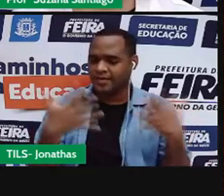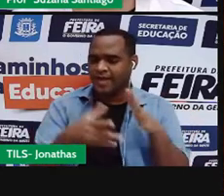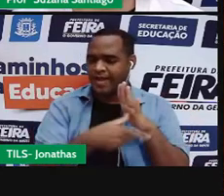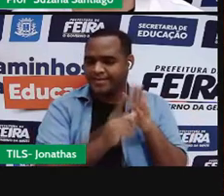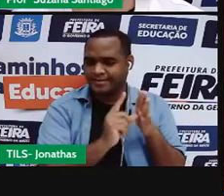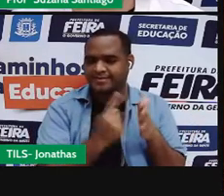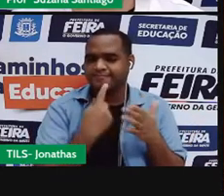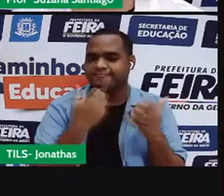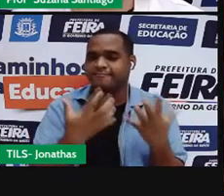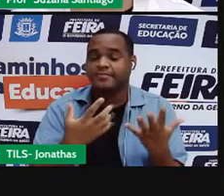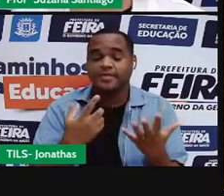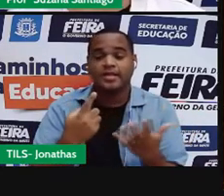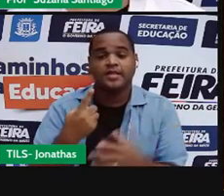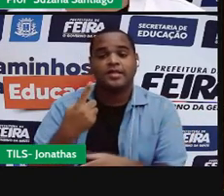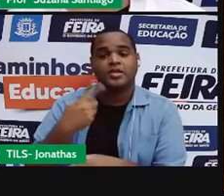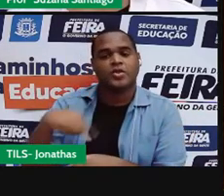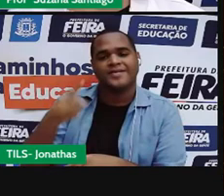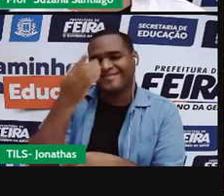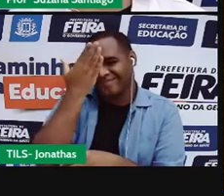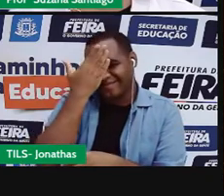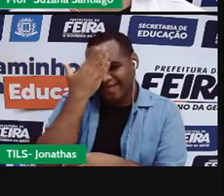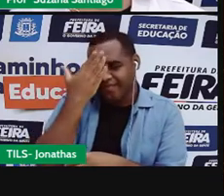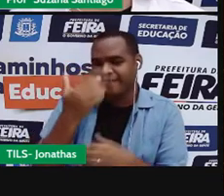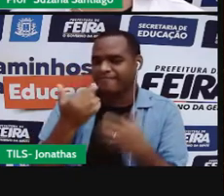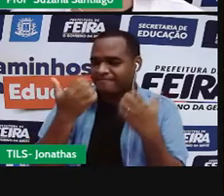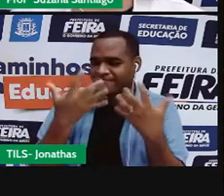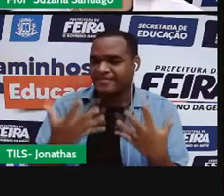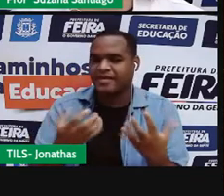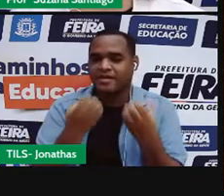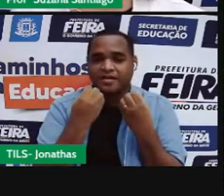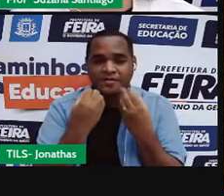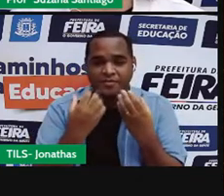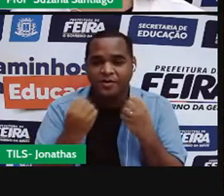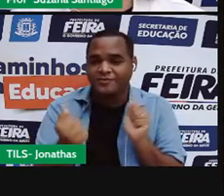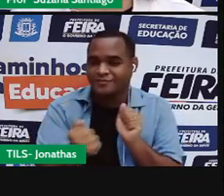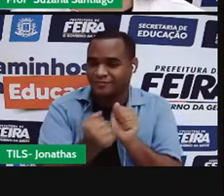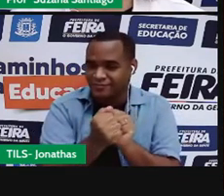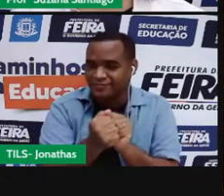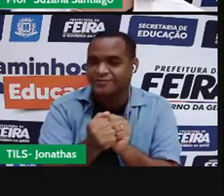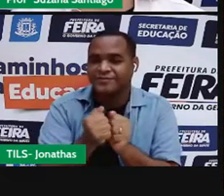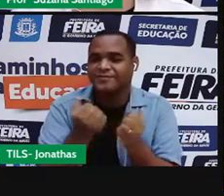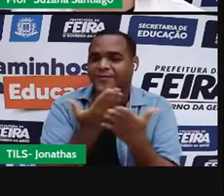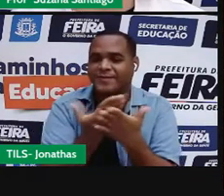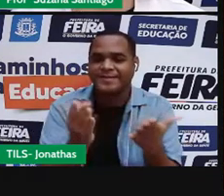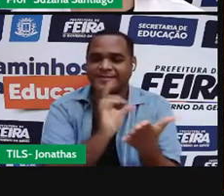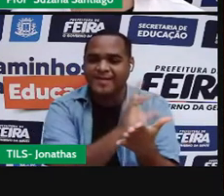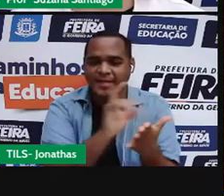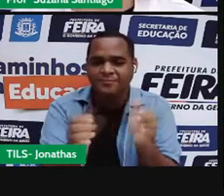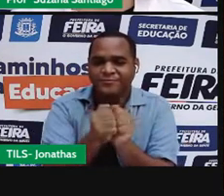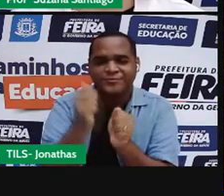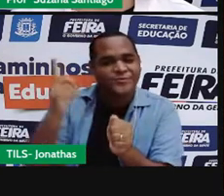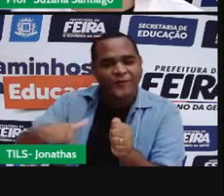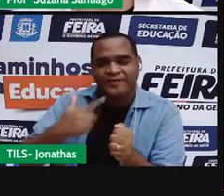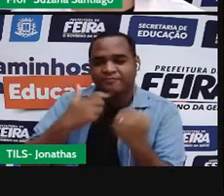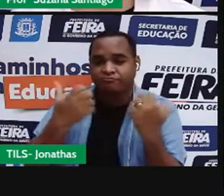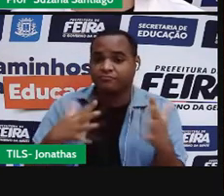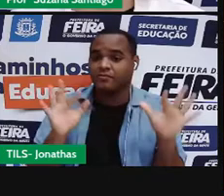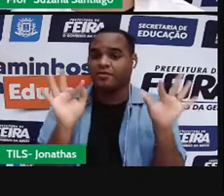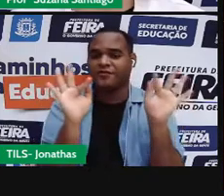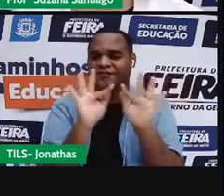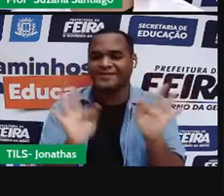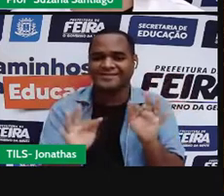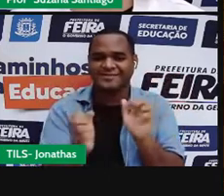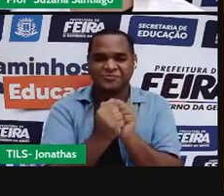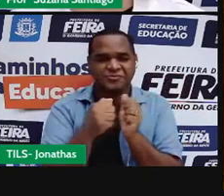tudo, como vocês já sabem, que bom que vocês estão aqui de novo com a gente. Fico muito feliz de tê-los